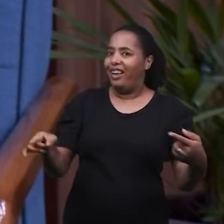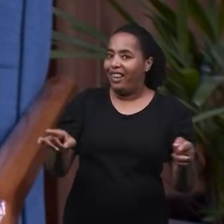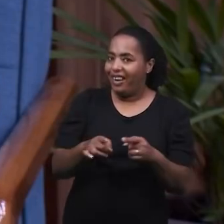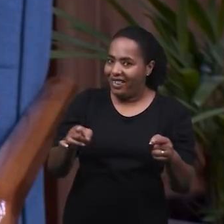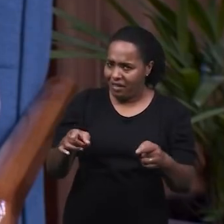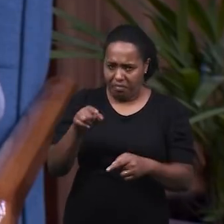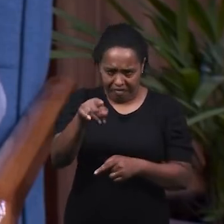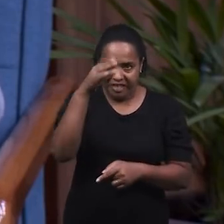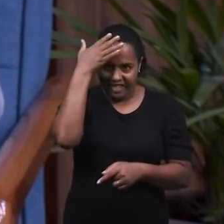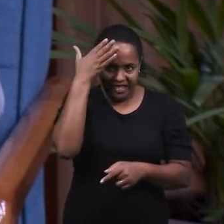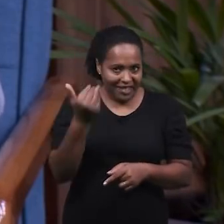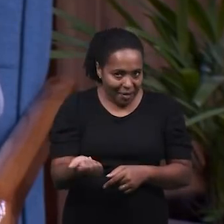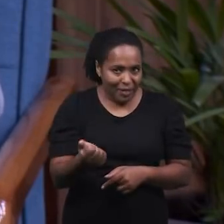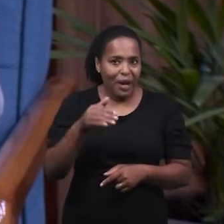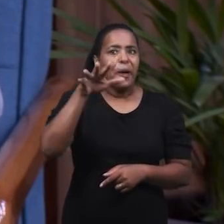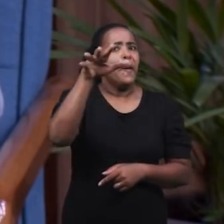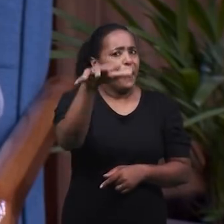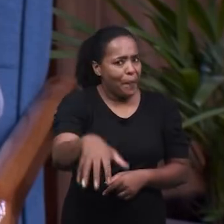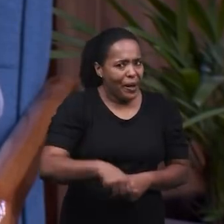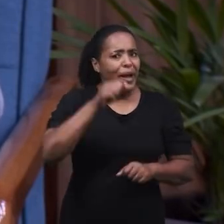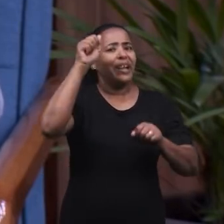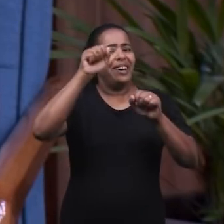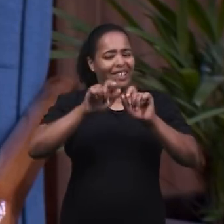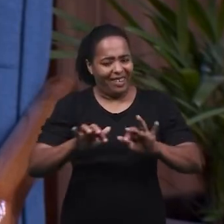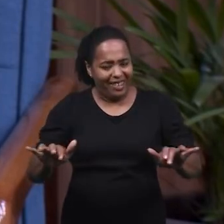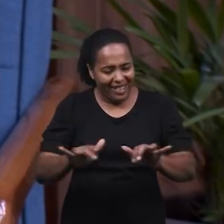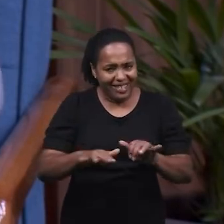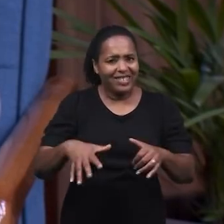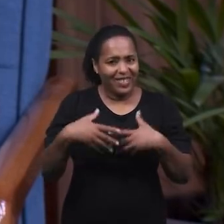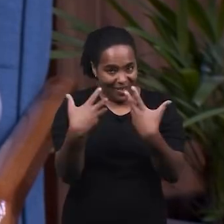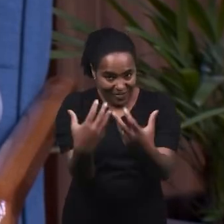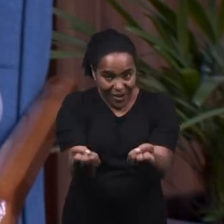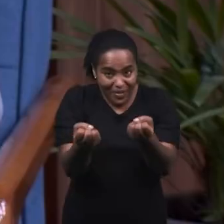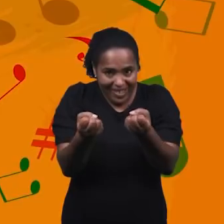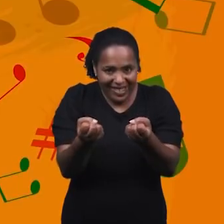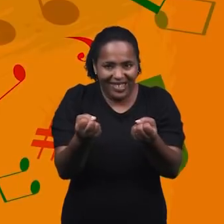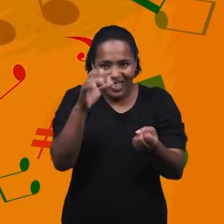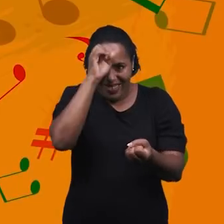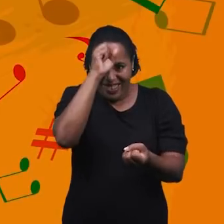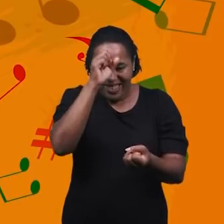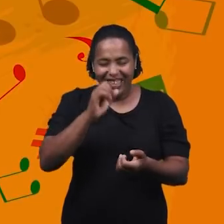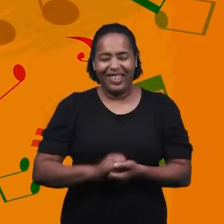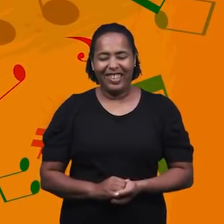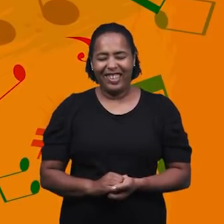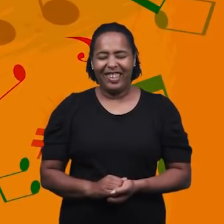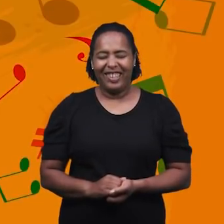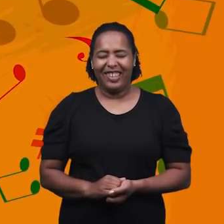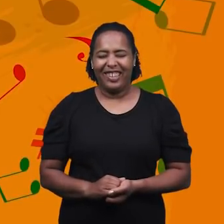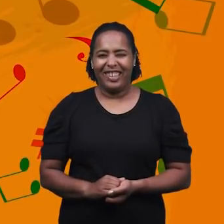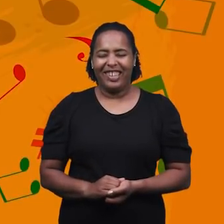Para isso, você já sabe, pegue o seu instrumento e vamos aprender.